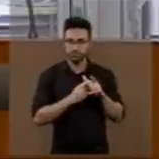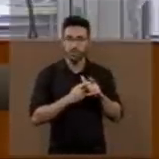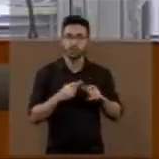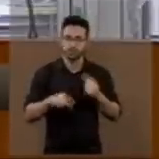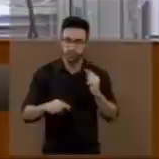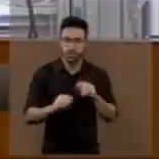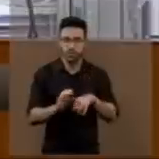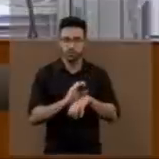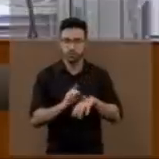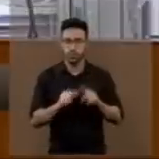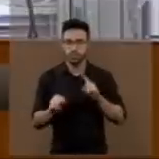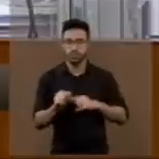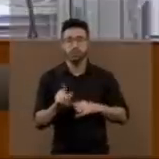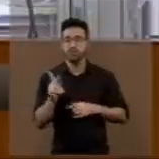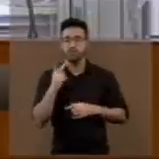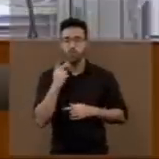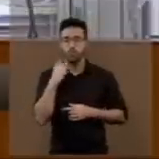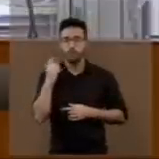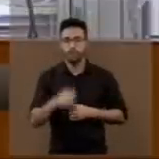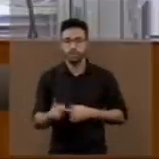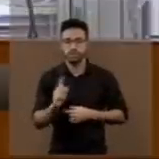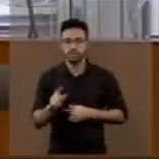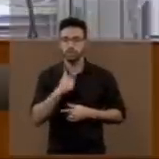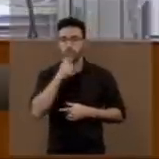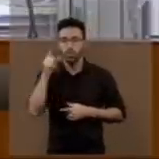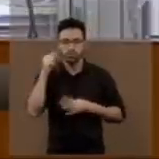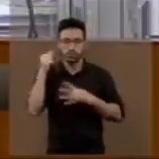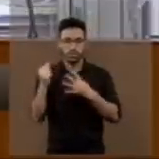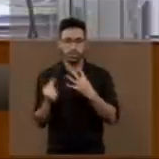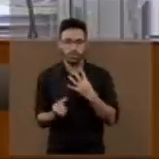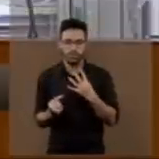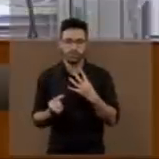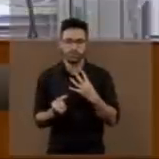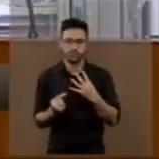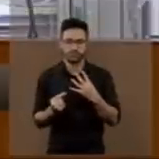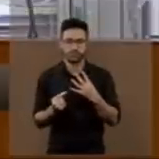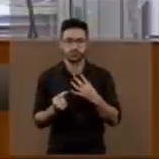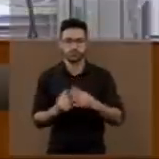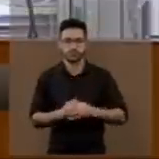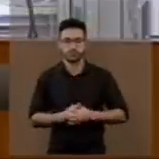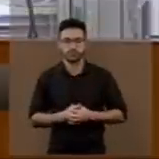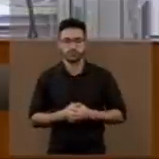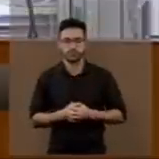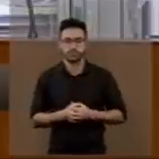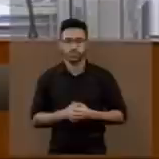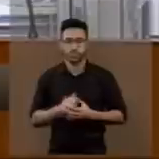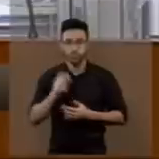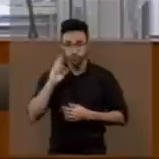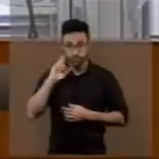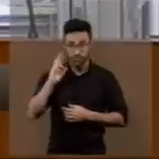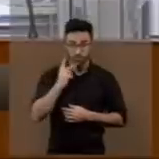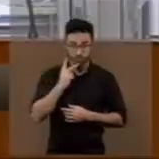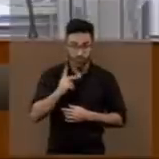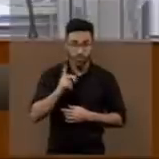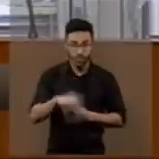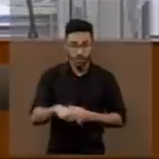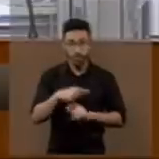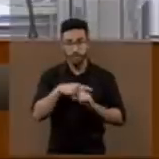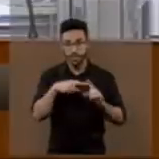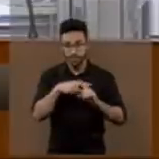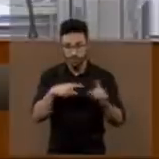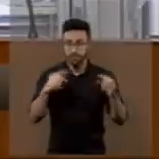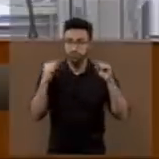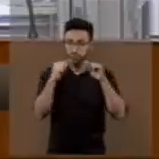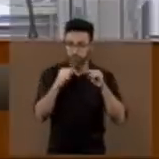considera desnecessário todos os outros, a interpretação conforme. Vossa Excelência julga parcialmente